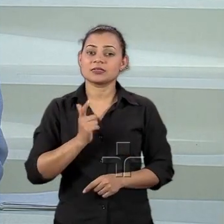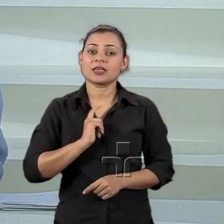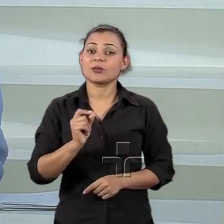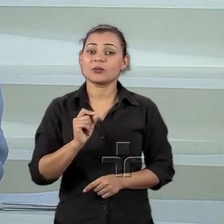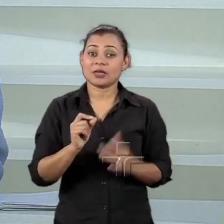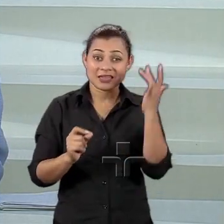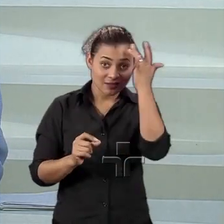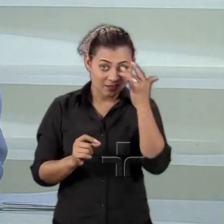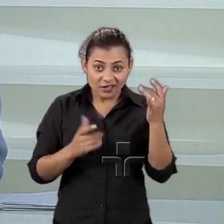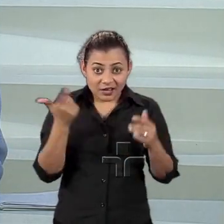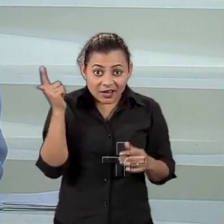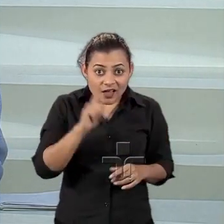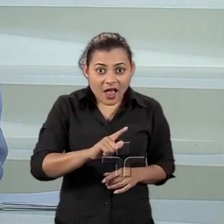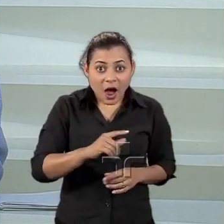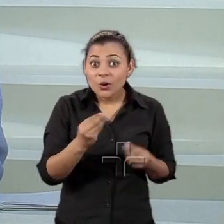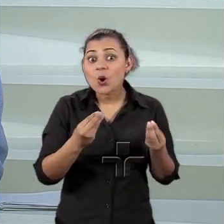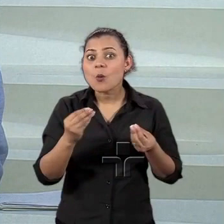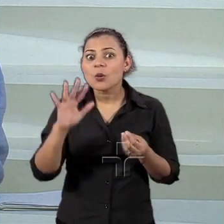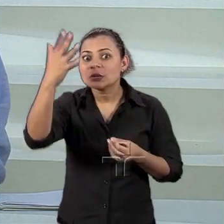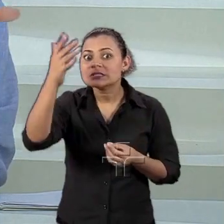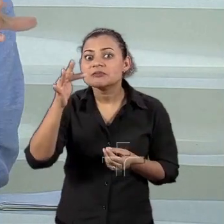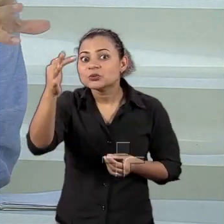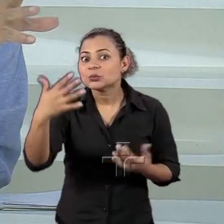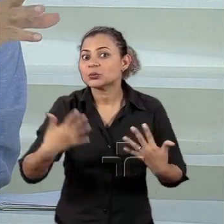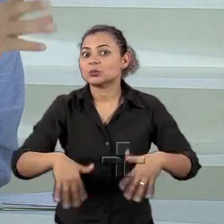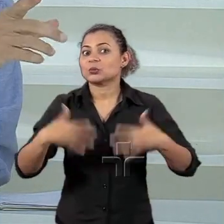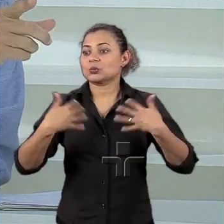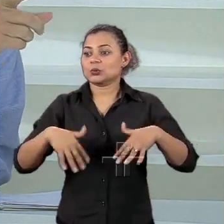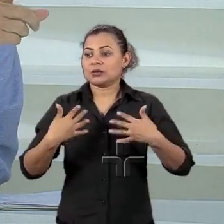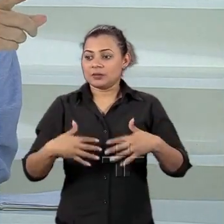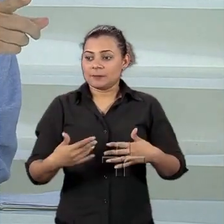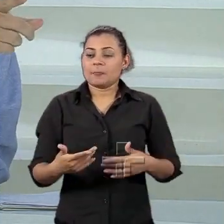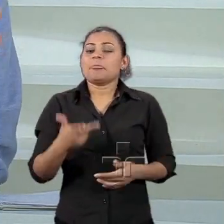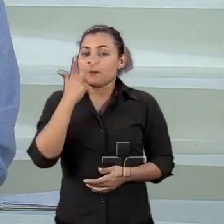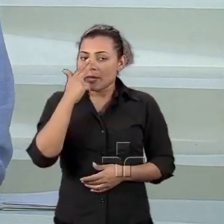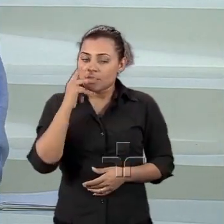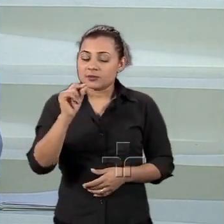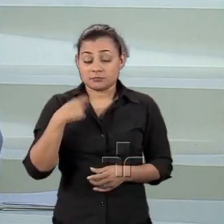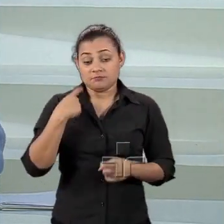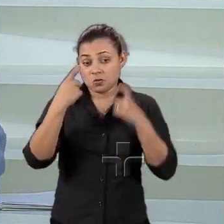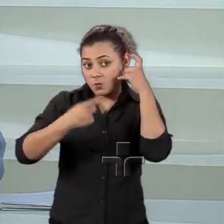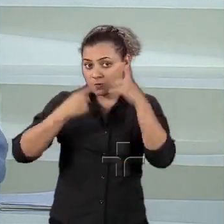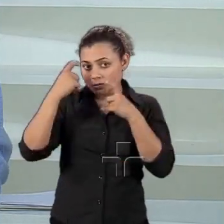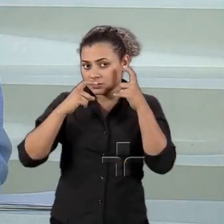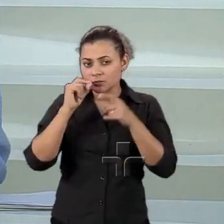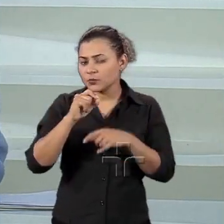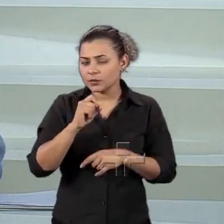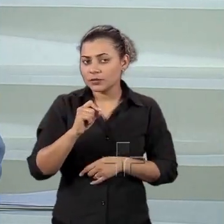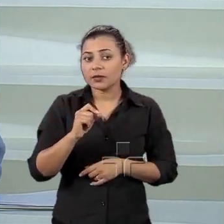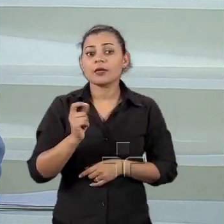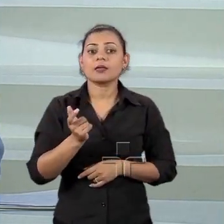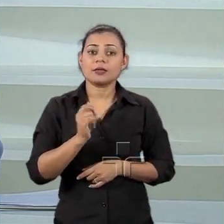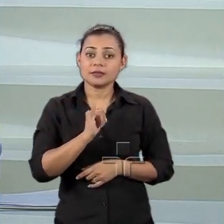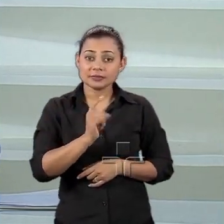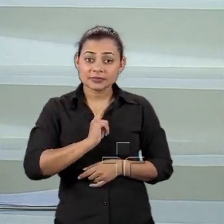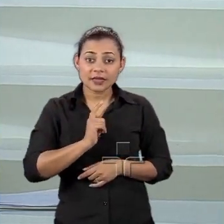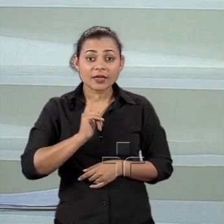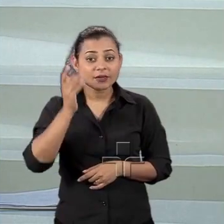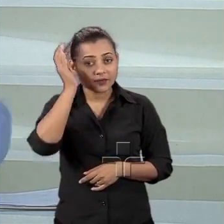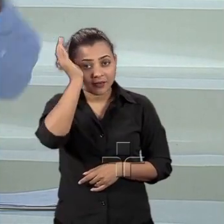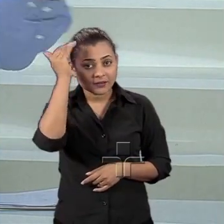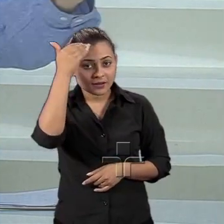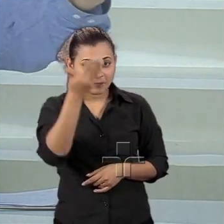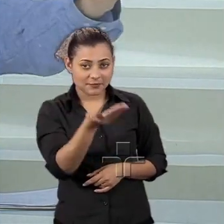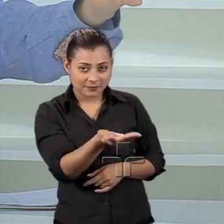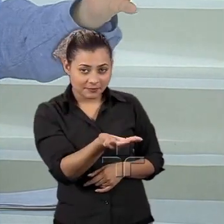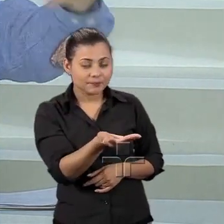se ganhar, qual vai ser a postura. Em relação à Ana Amélia, a minha preocupação é que na sua coligação, Ana, e do